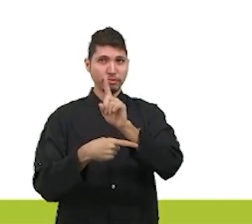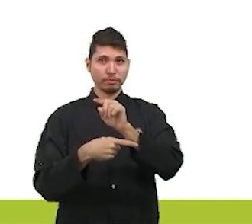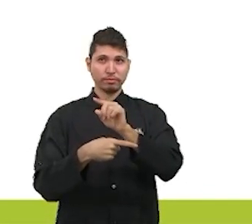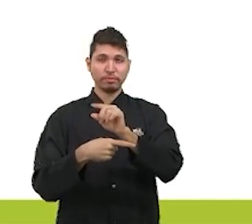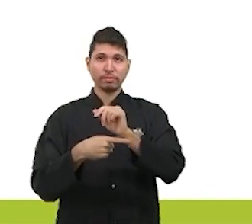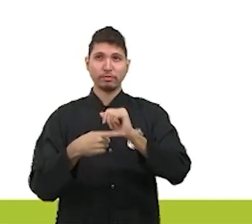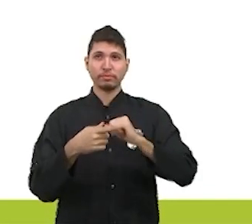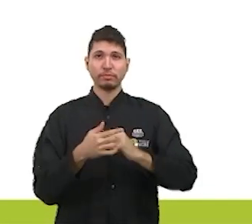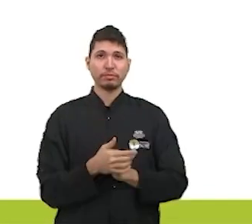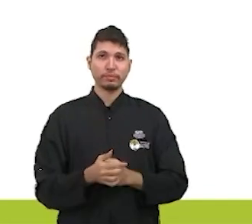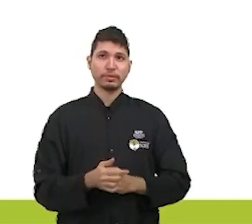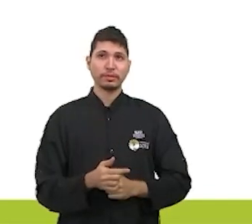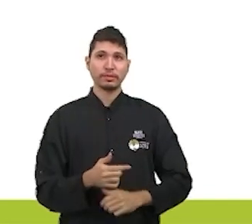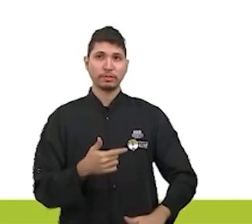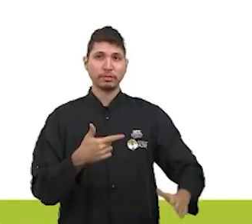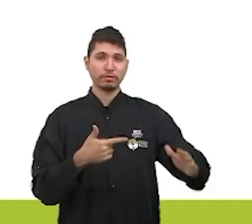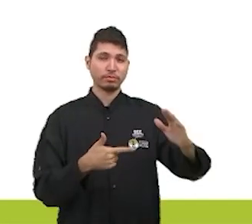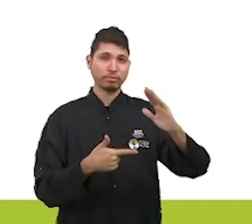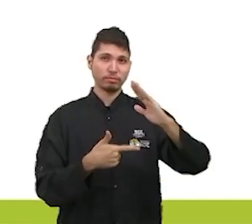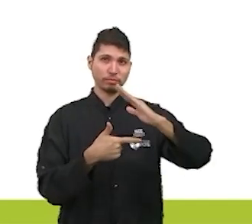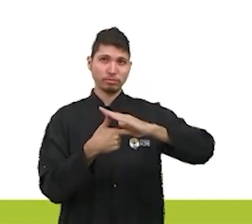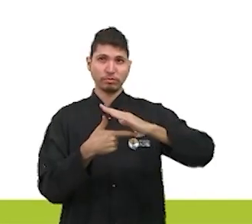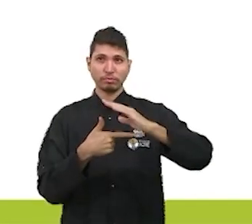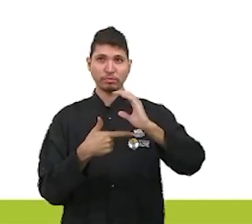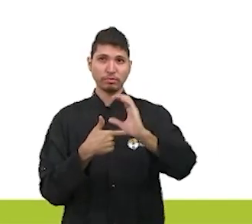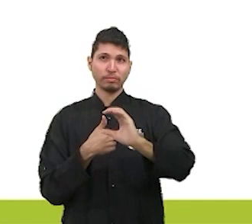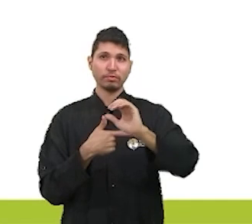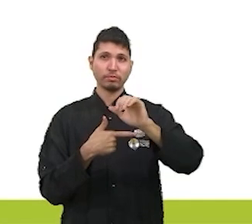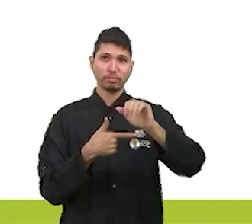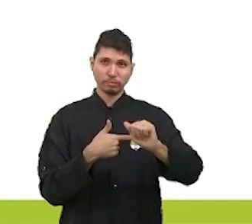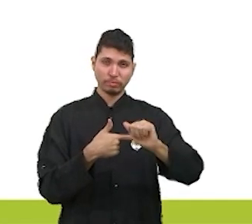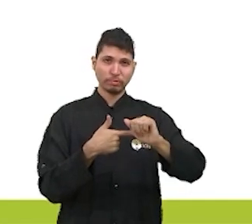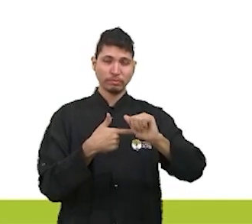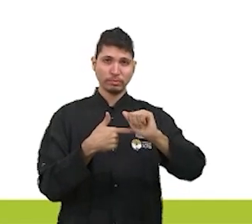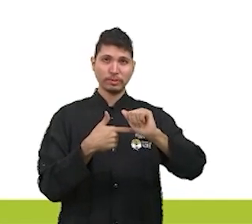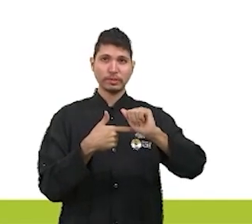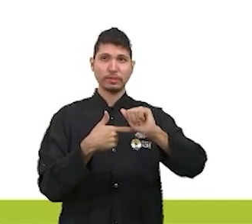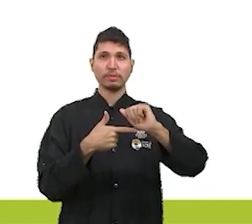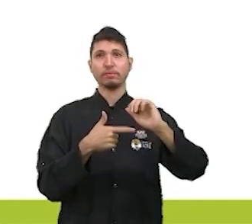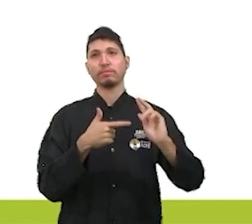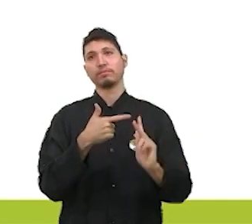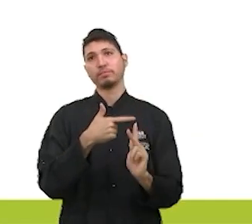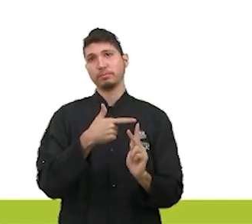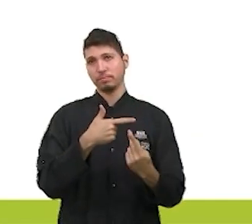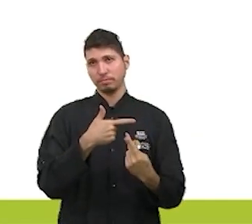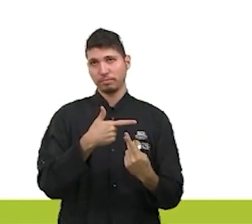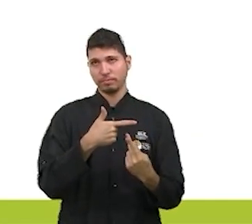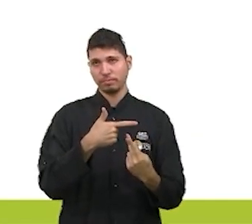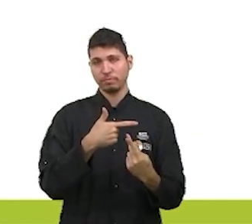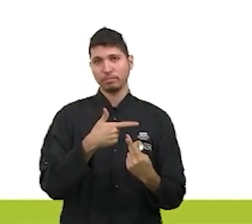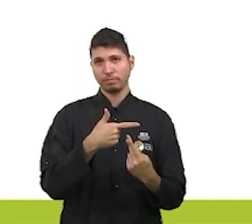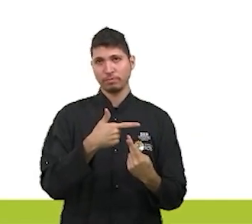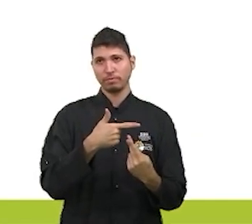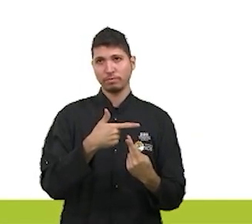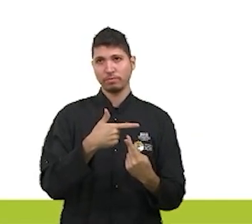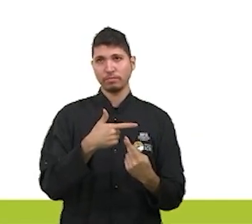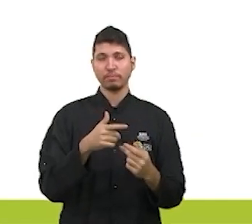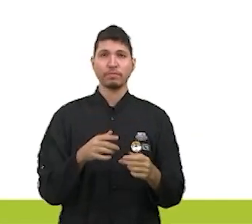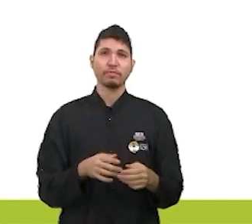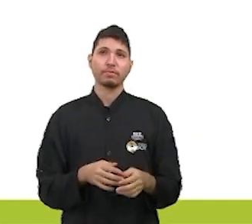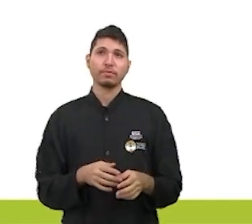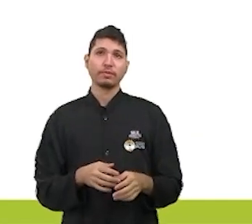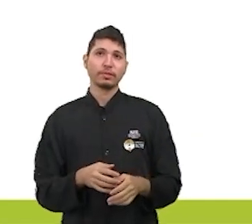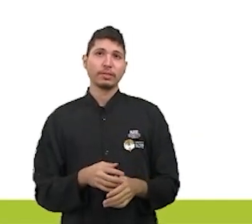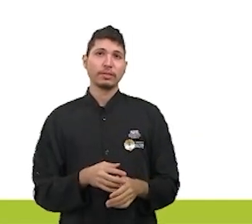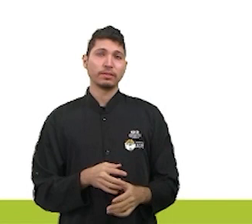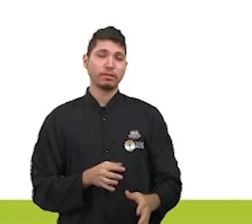seja, cateto adjacente sobre a hipotenusa. E por último, e não menos importante, a nossa tangente. Eu gosto de